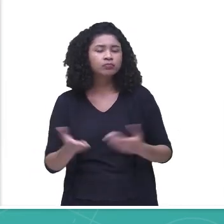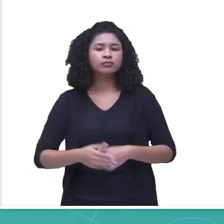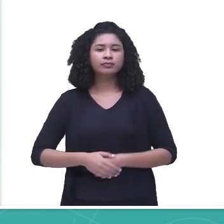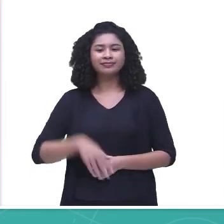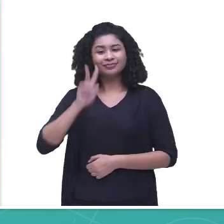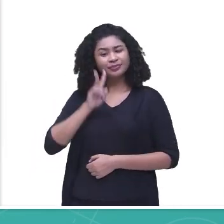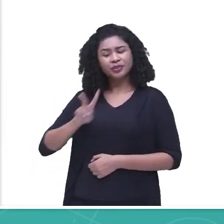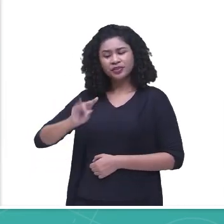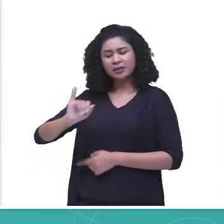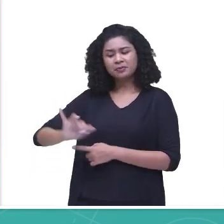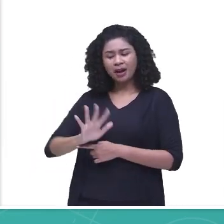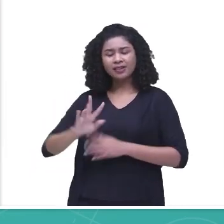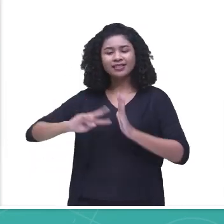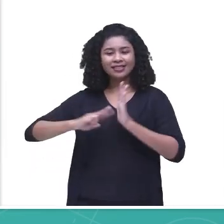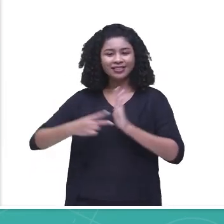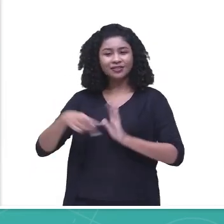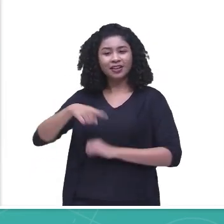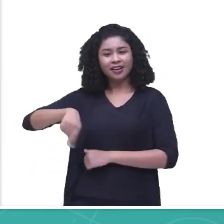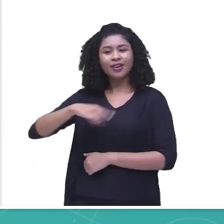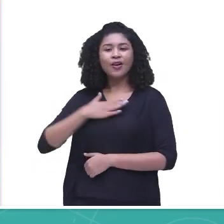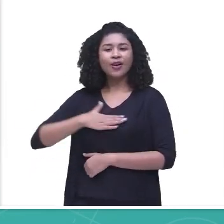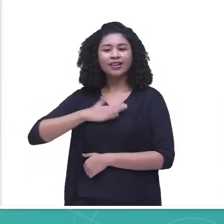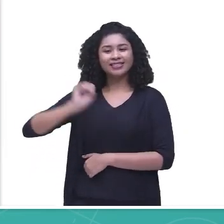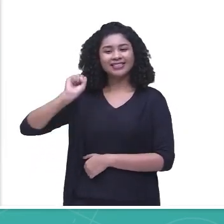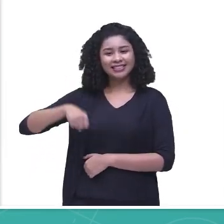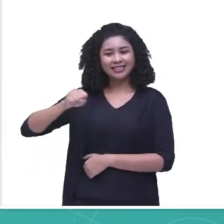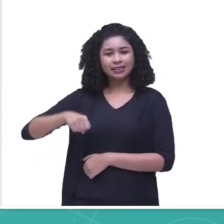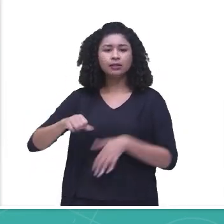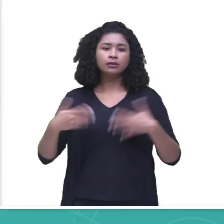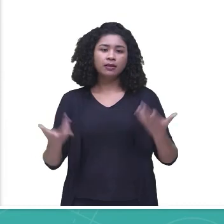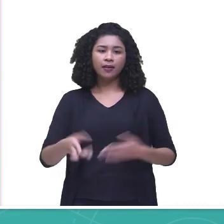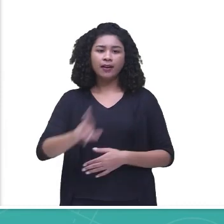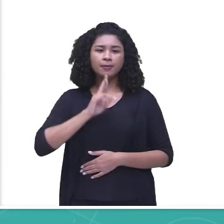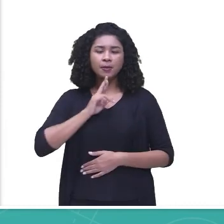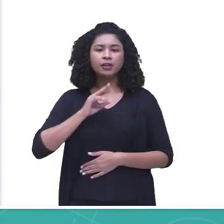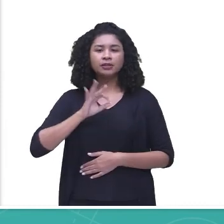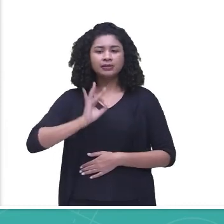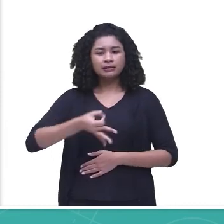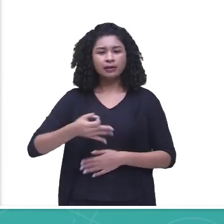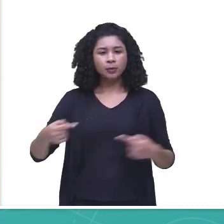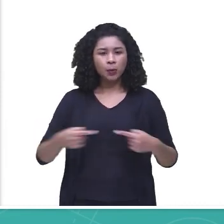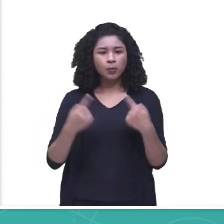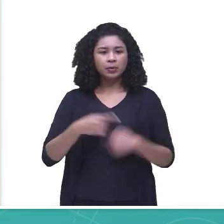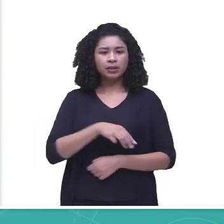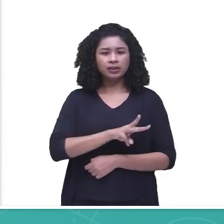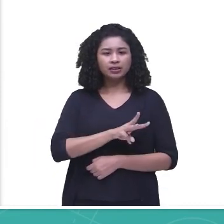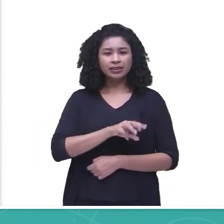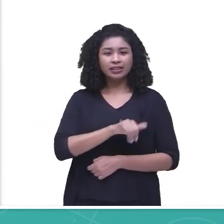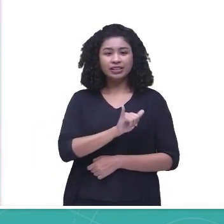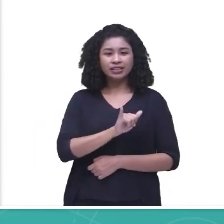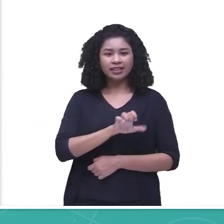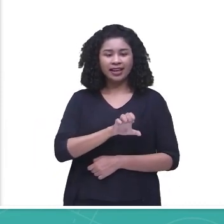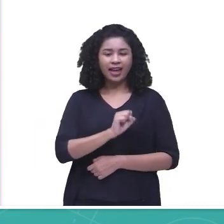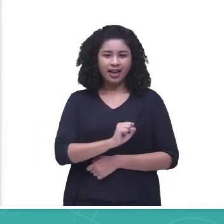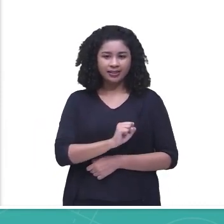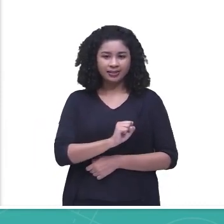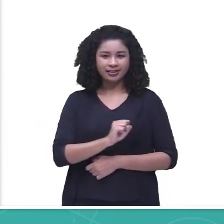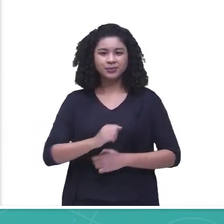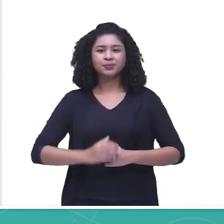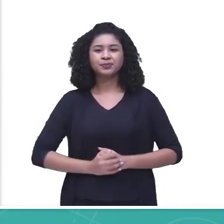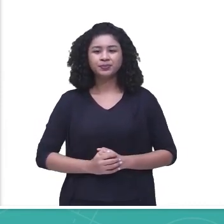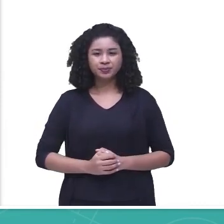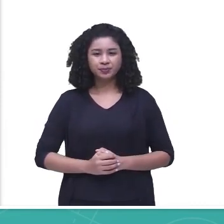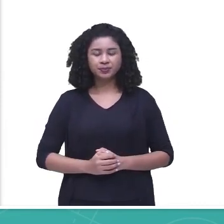chocolate, significa que eles gostam. Então, a resposta é mesmo yes, they do. Vamos para a letra B agora? Depois eu mostro todas as respostas,